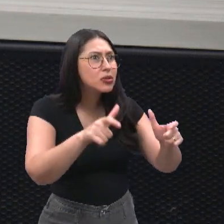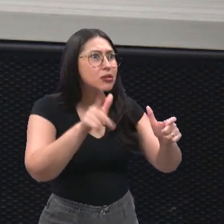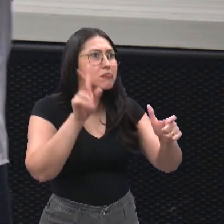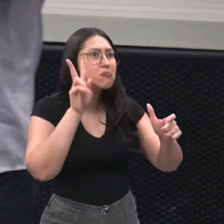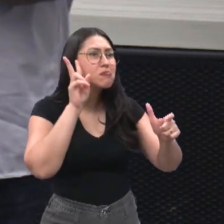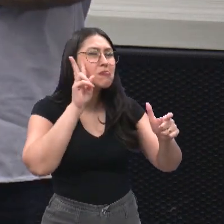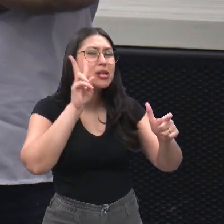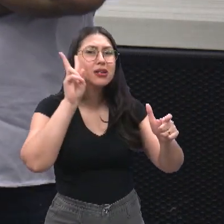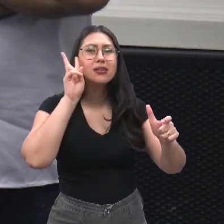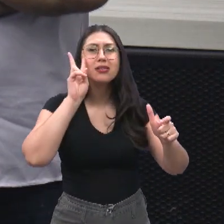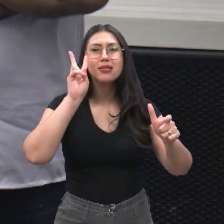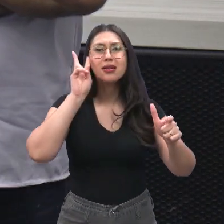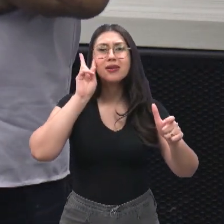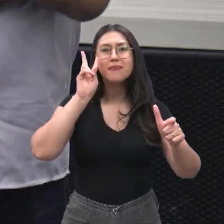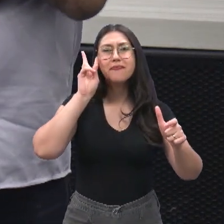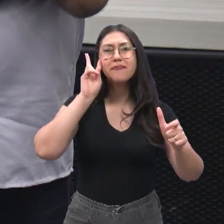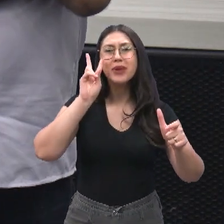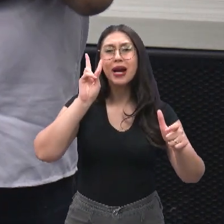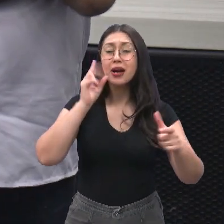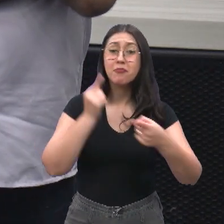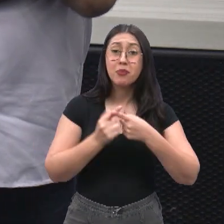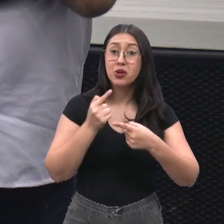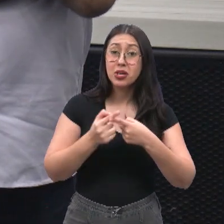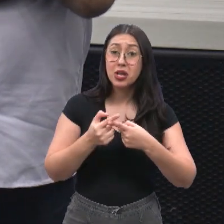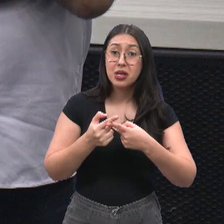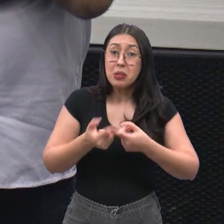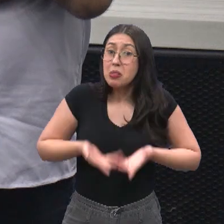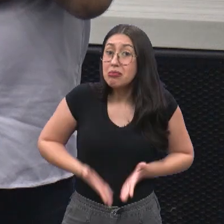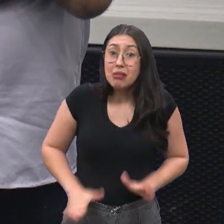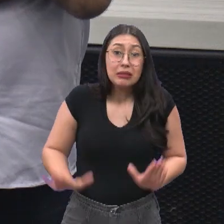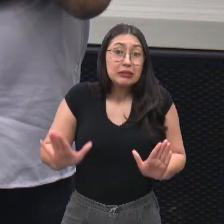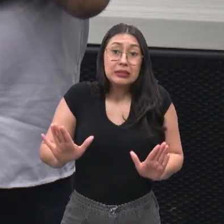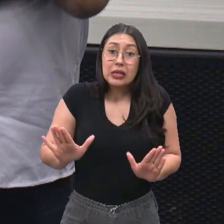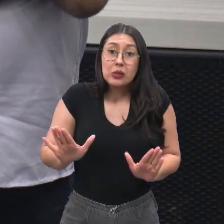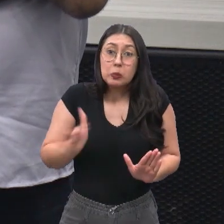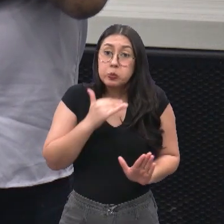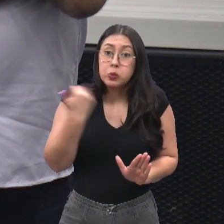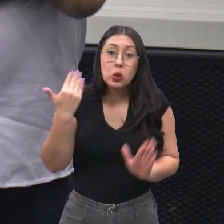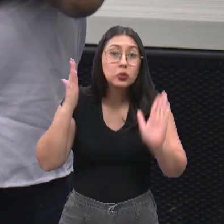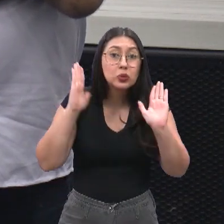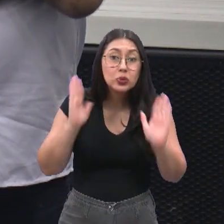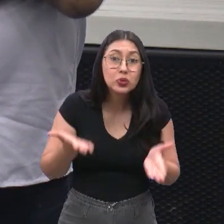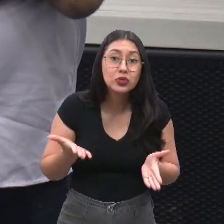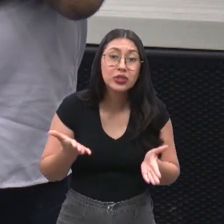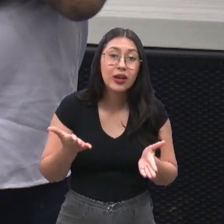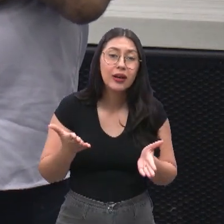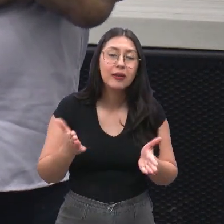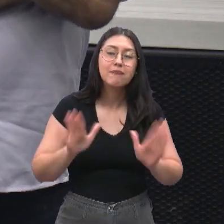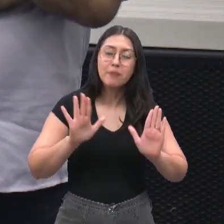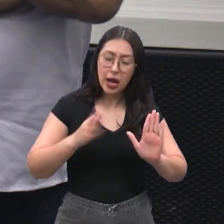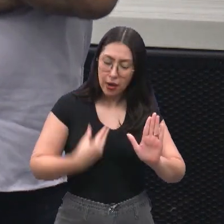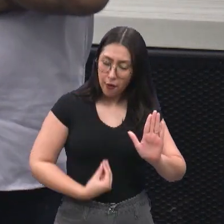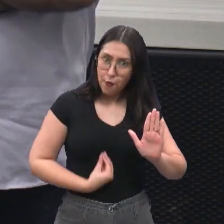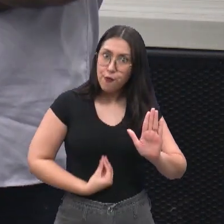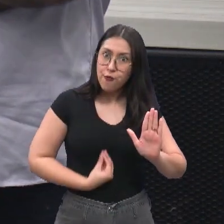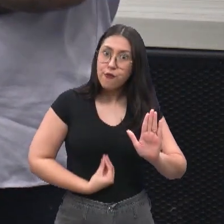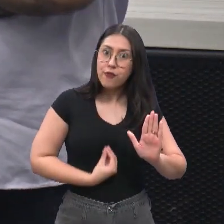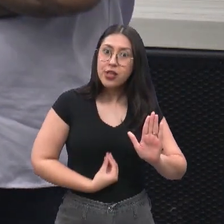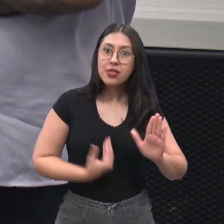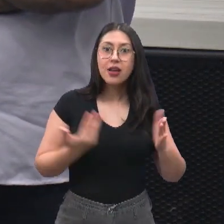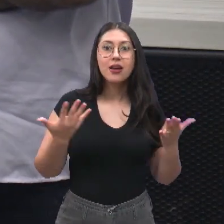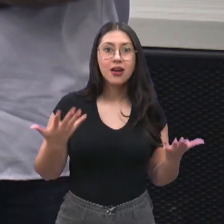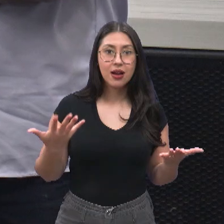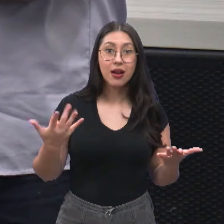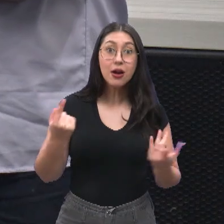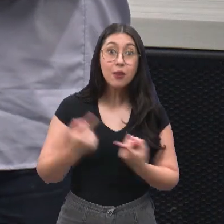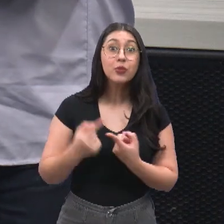olhar para o ser que não chegou a vir à vida, mas já existia como indivíduo, já que essa é uma cláusula pétrea da